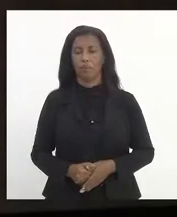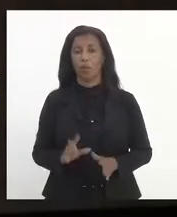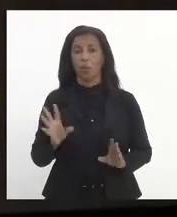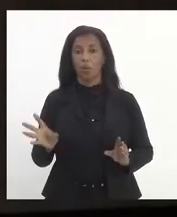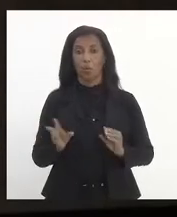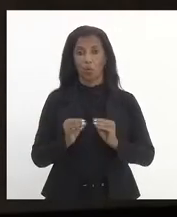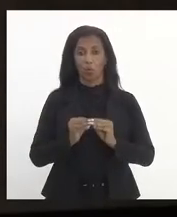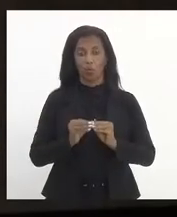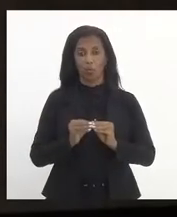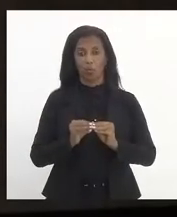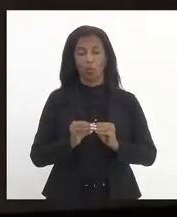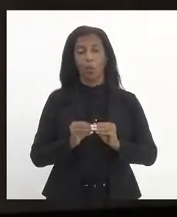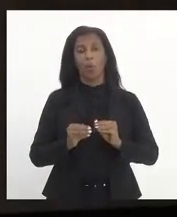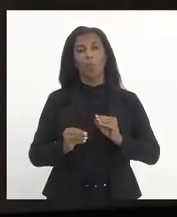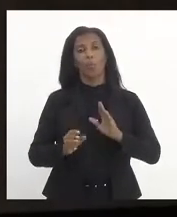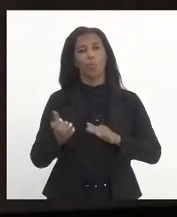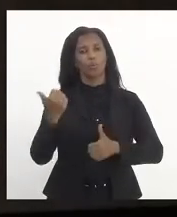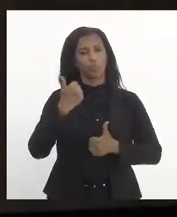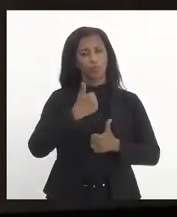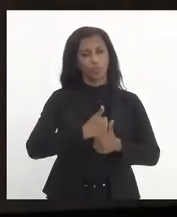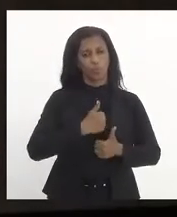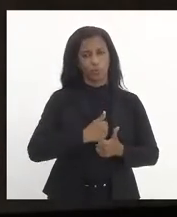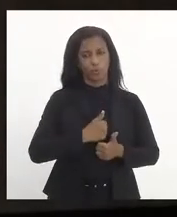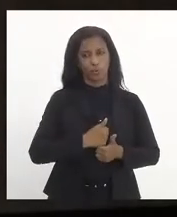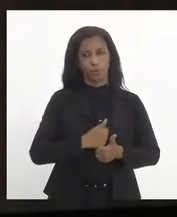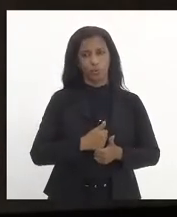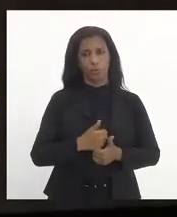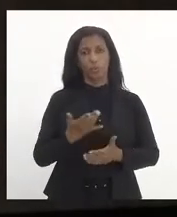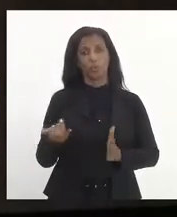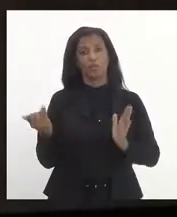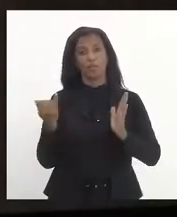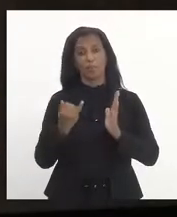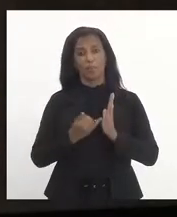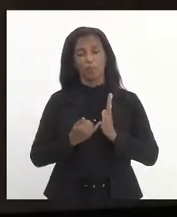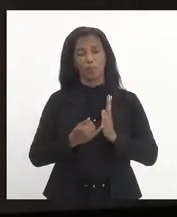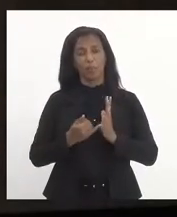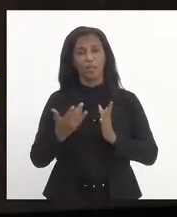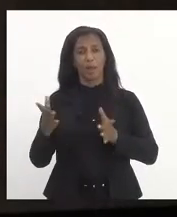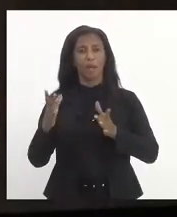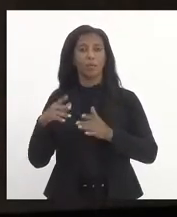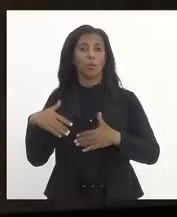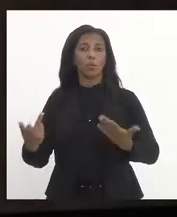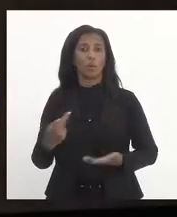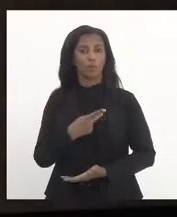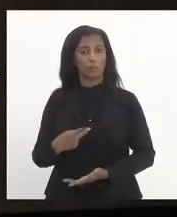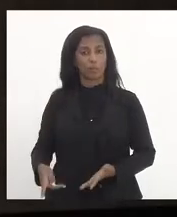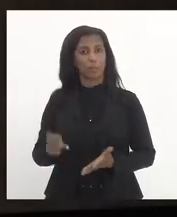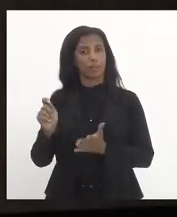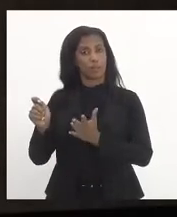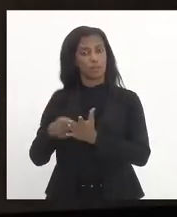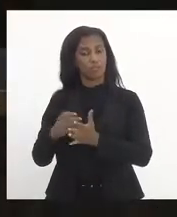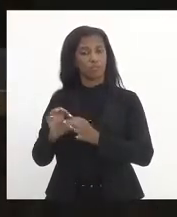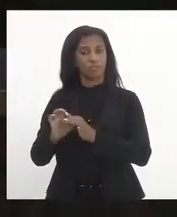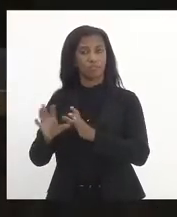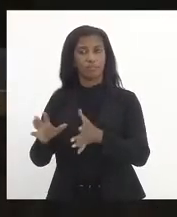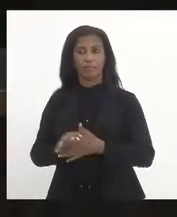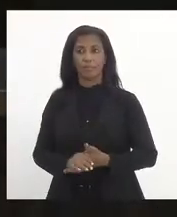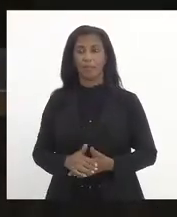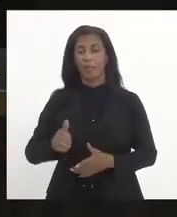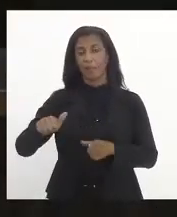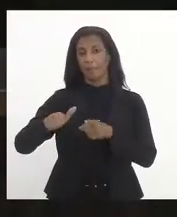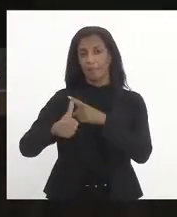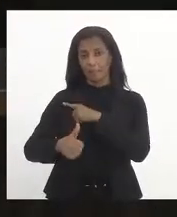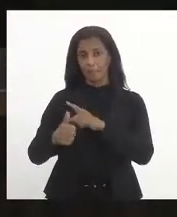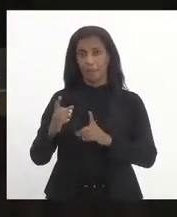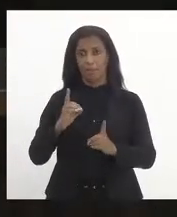por substitutivo. Ok. E aí só será publicado com autorização de Vossa Excelência após lembrando fechamento do texto. Lembrando que está em